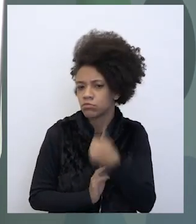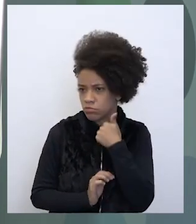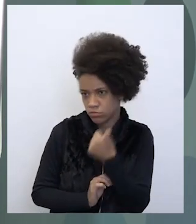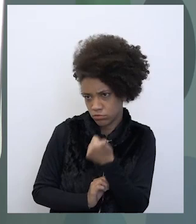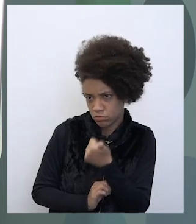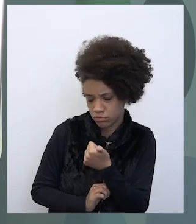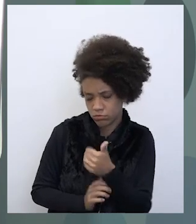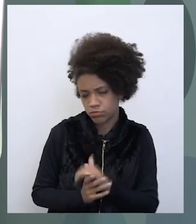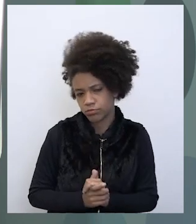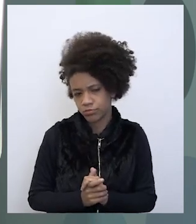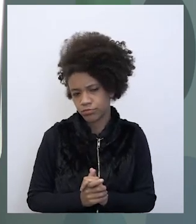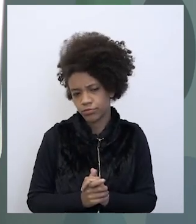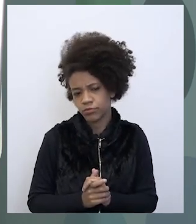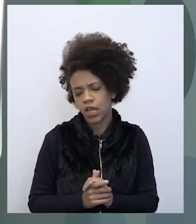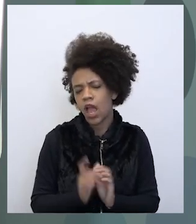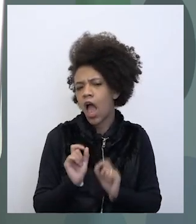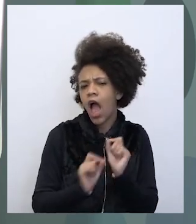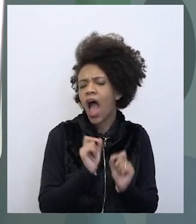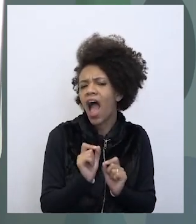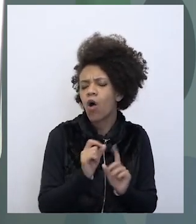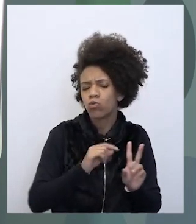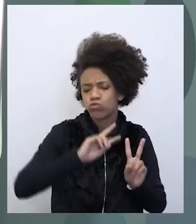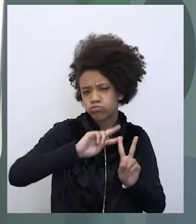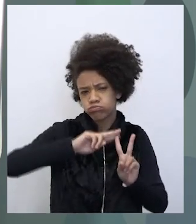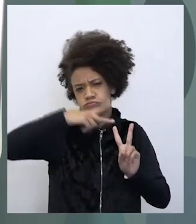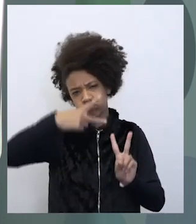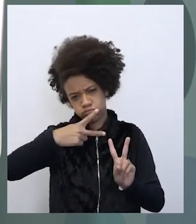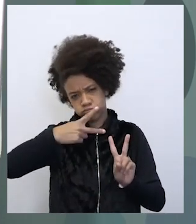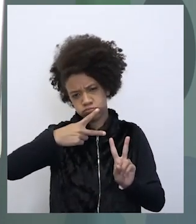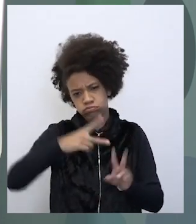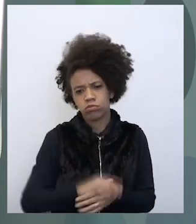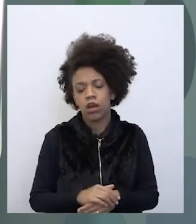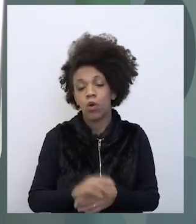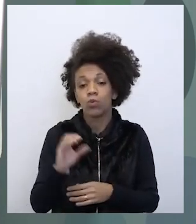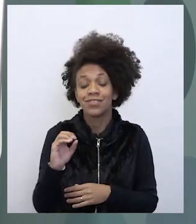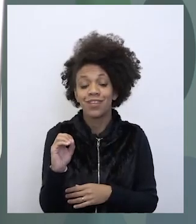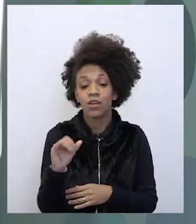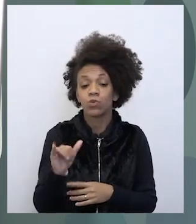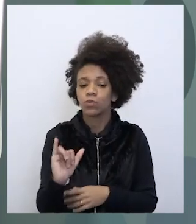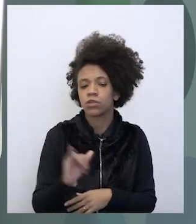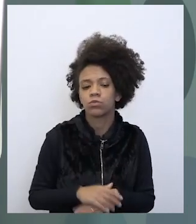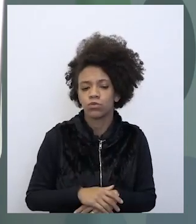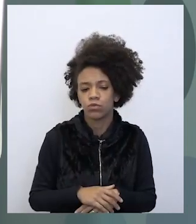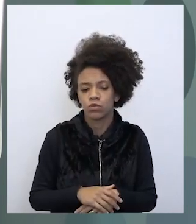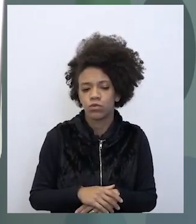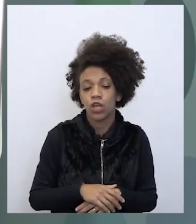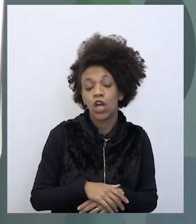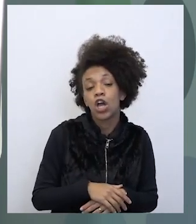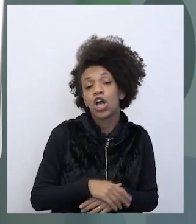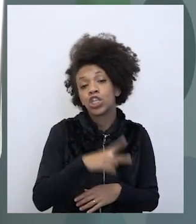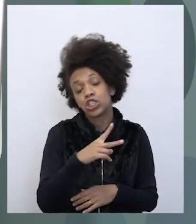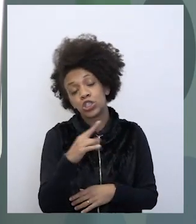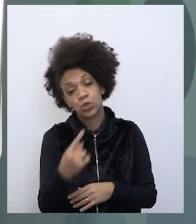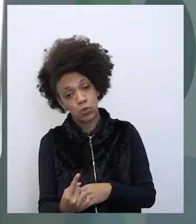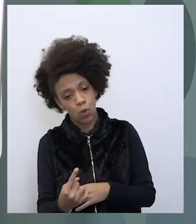bem? Raízes, aonde que cruzou o eixo X? Aonde deu 0 aqui, ó, no Y? É x1 valendo